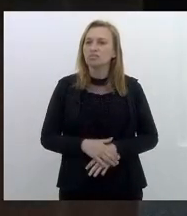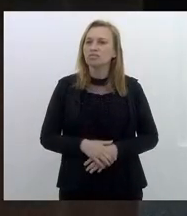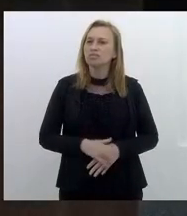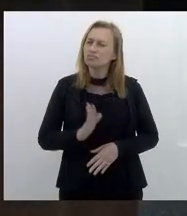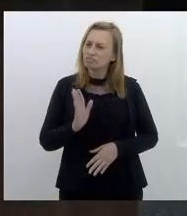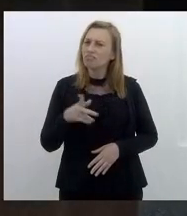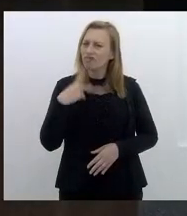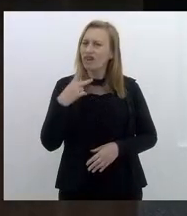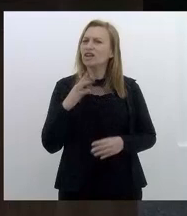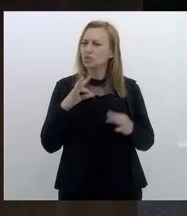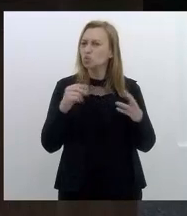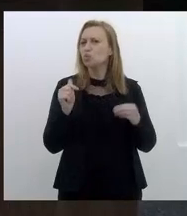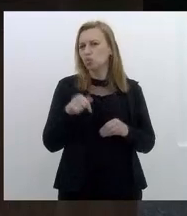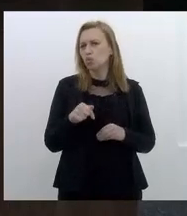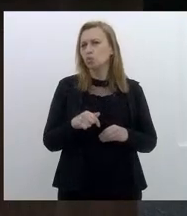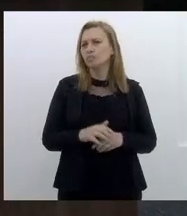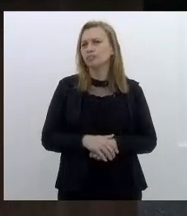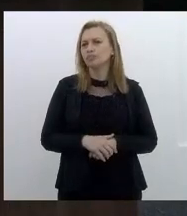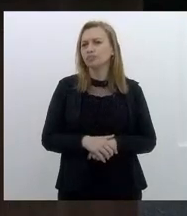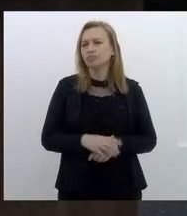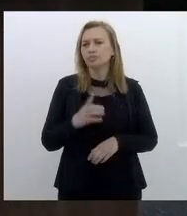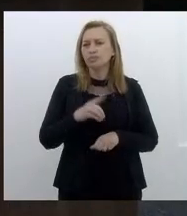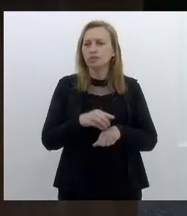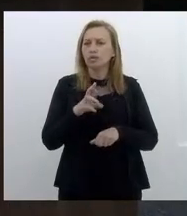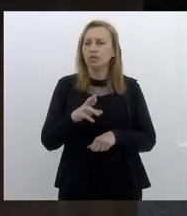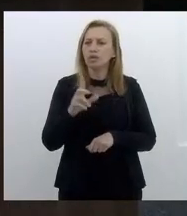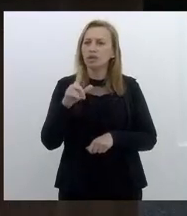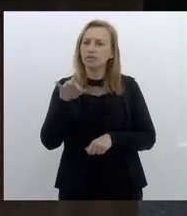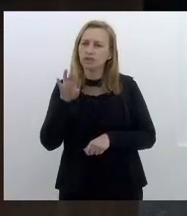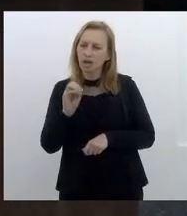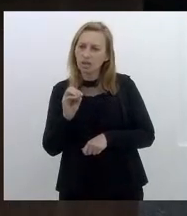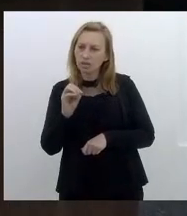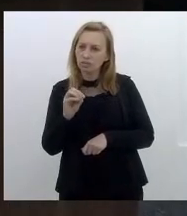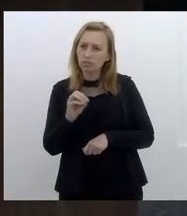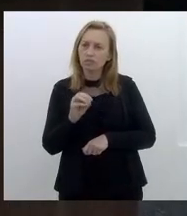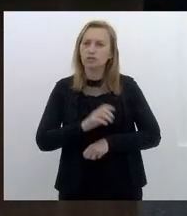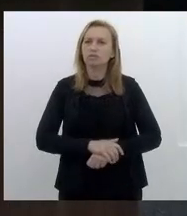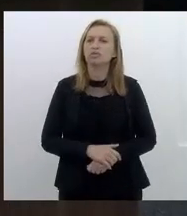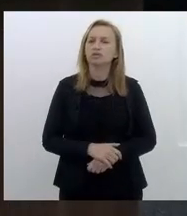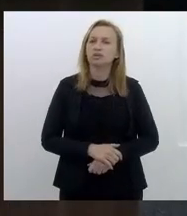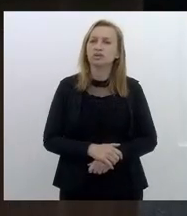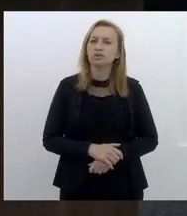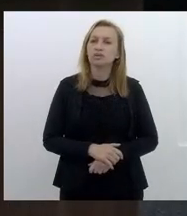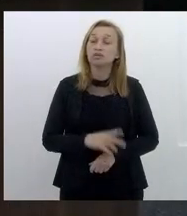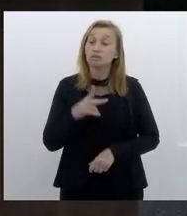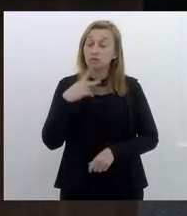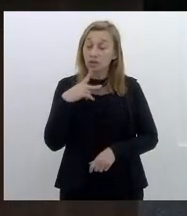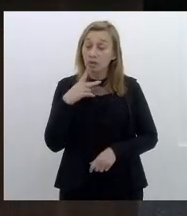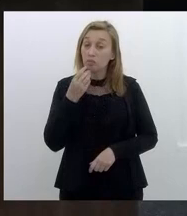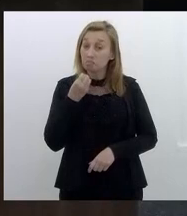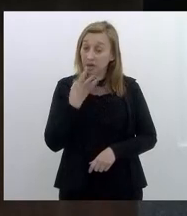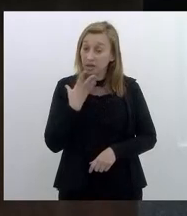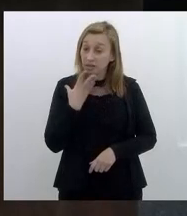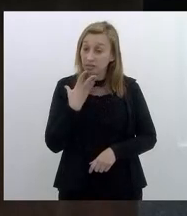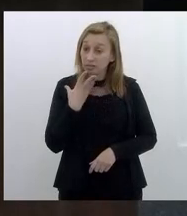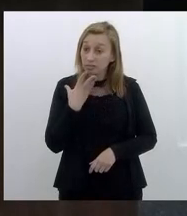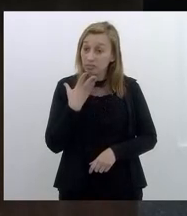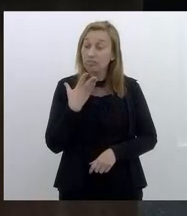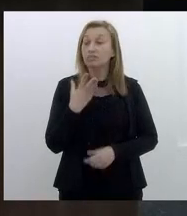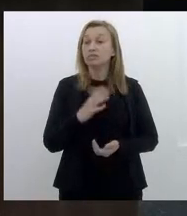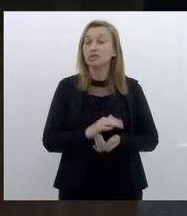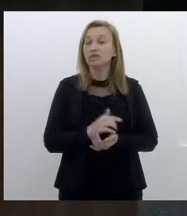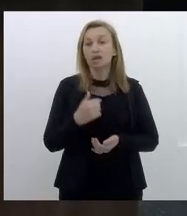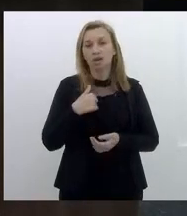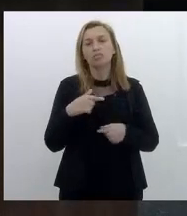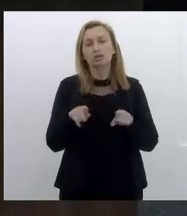dado tudo foi falado aqui né o Doutor Leonardo Alfonso do Senepol. Muito bem uma